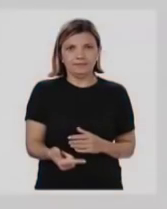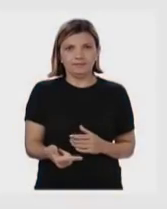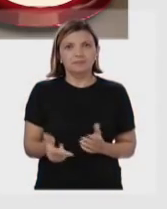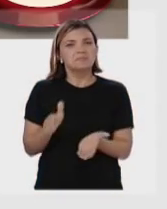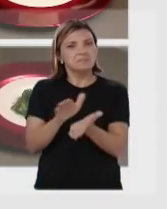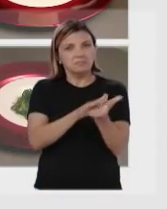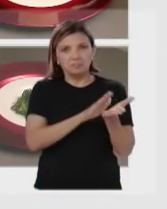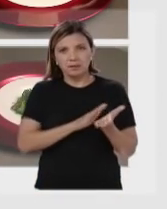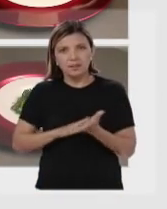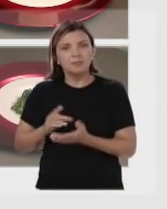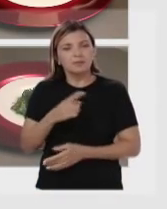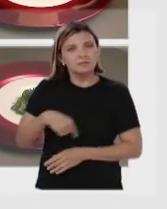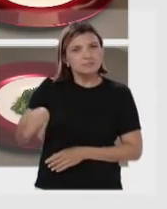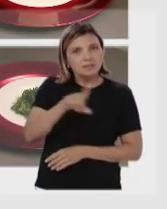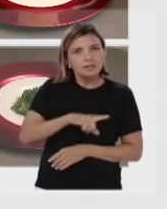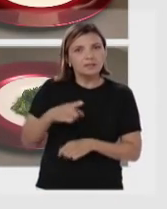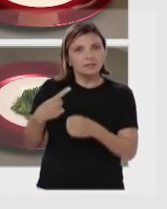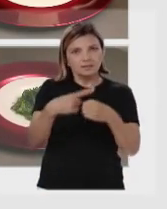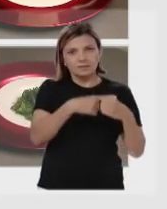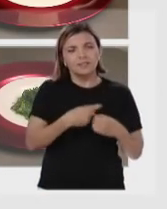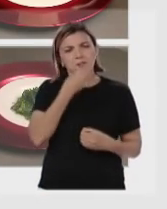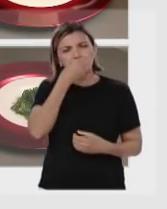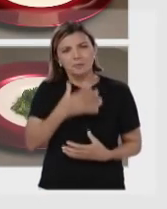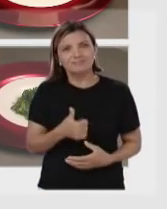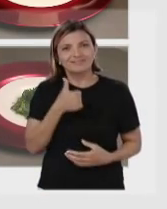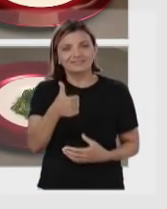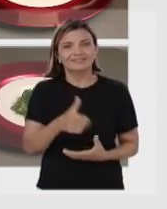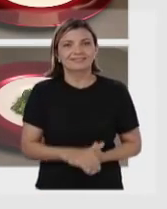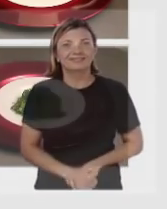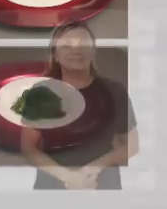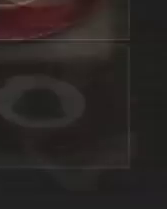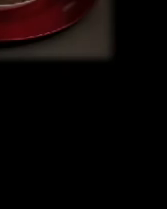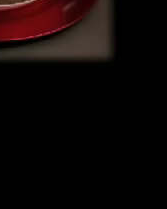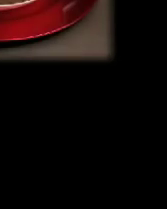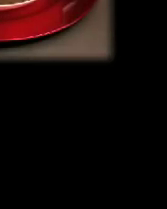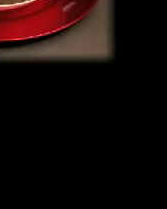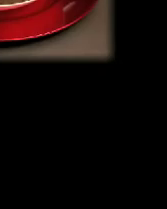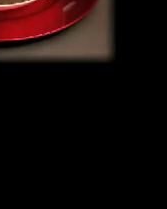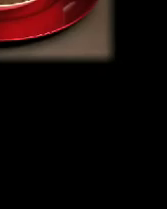de comer. Em homenagem ao povo da região sudeste, um bom apetite!